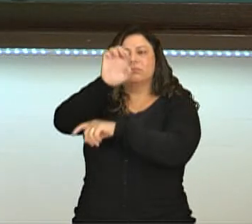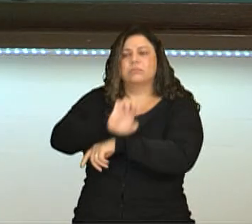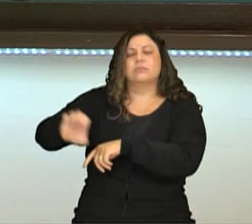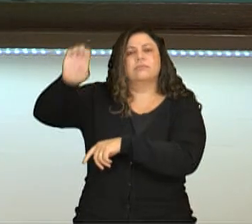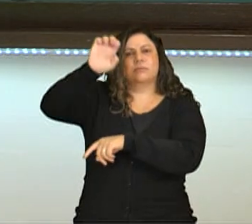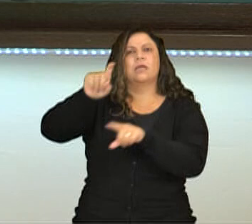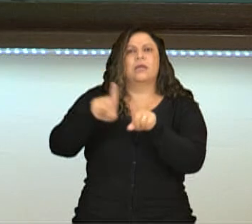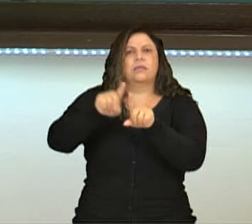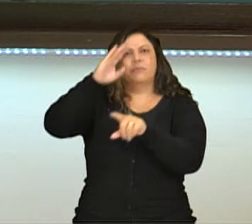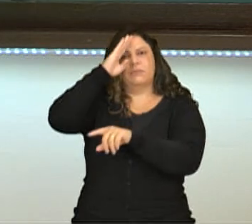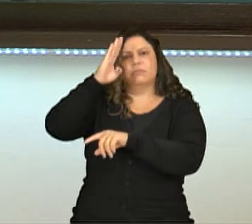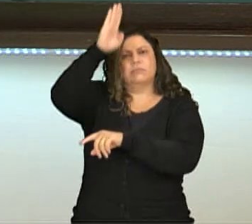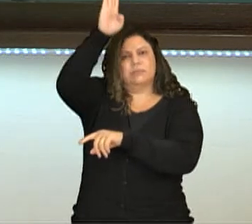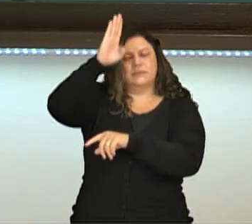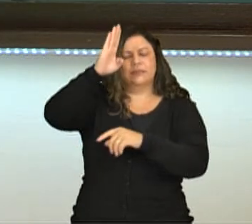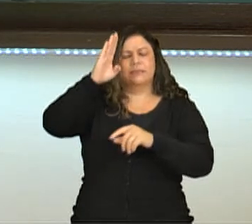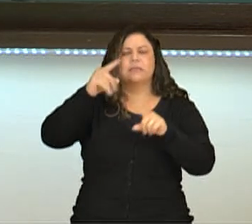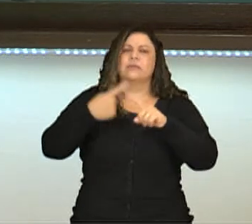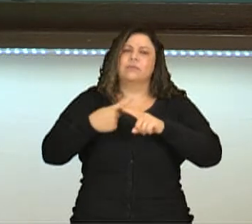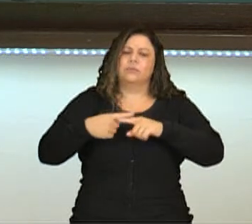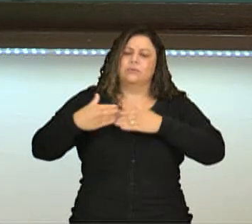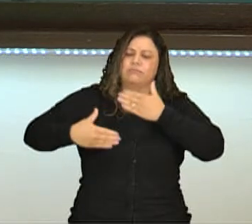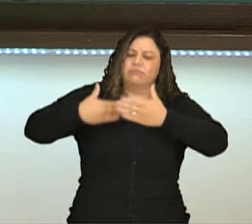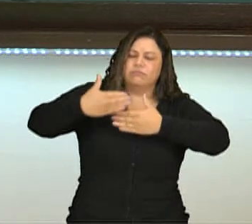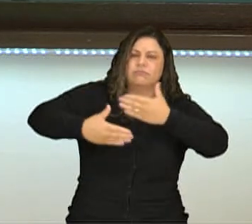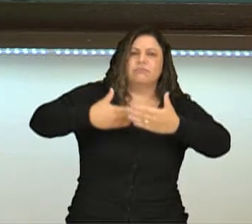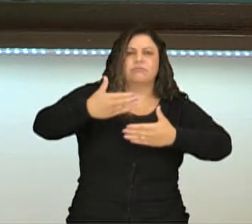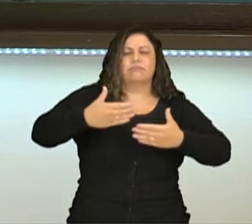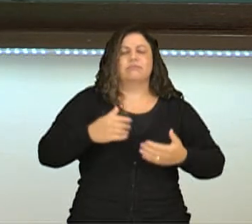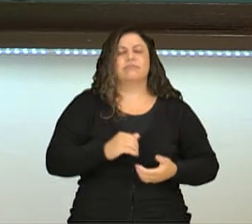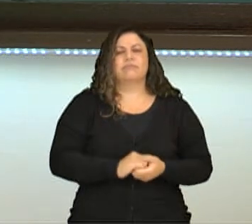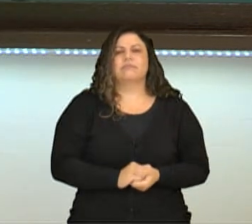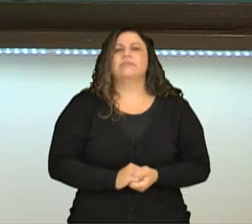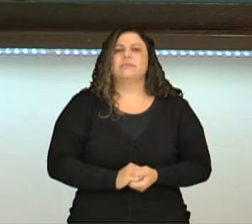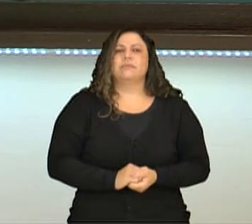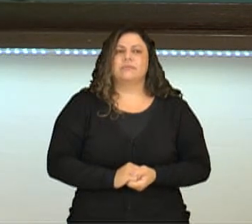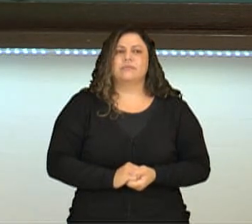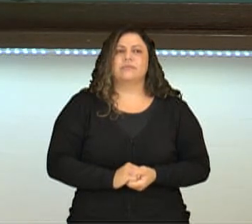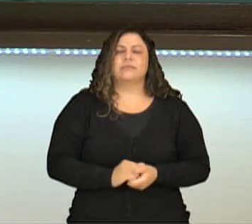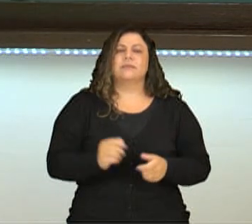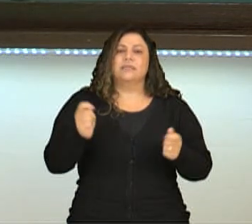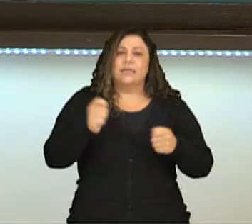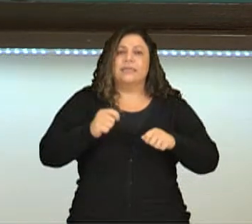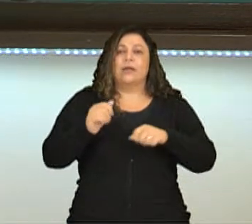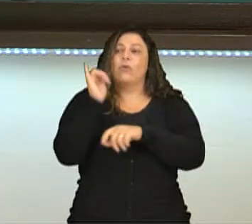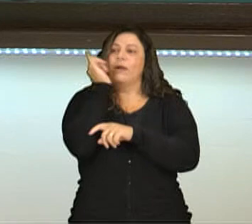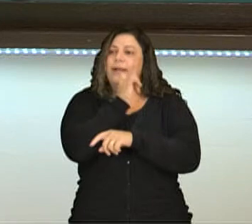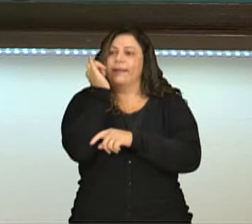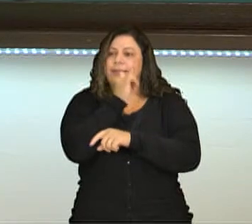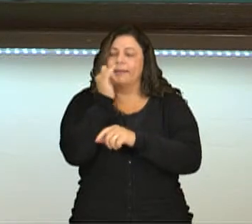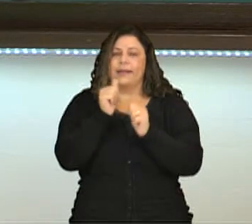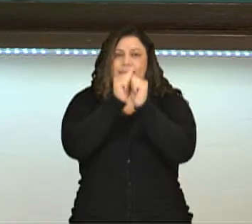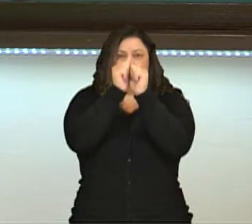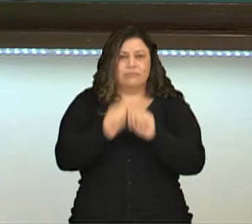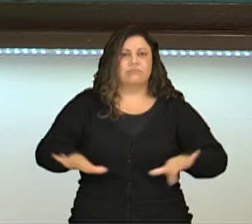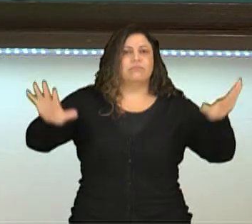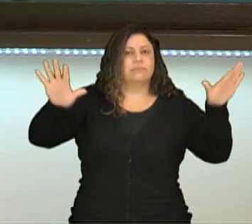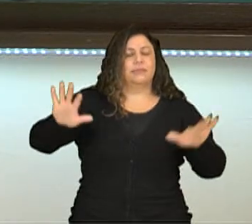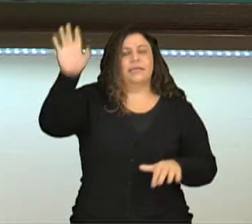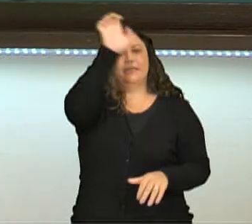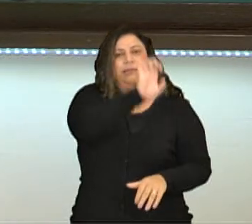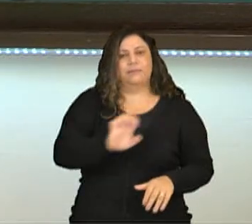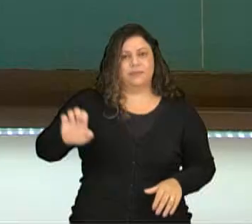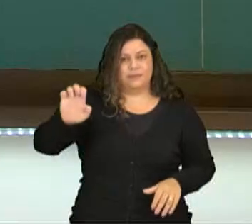se destacando porque vão passar a produzir obras. Então sai do eixo Itália e se espalha pela Europa,